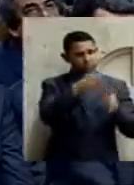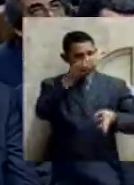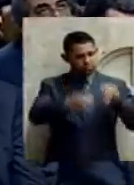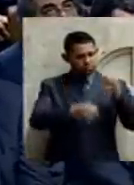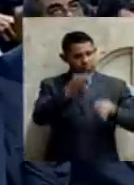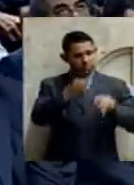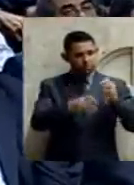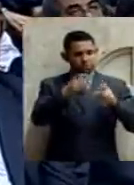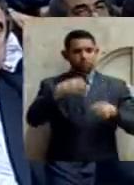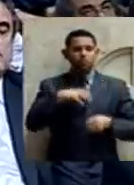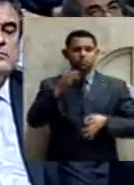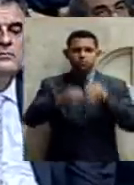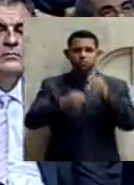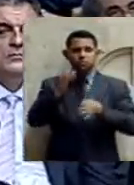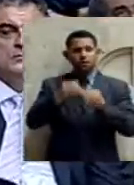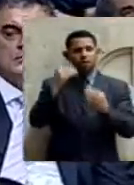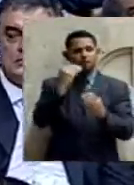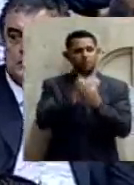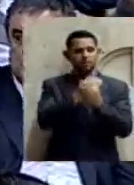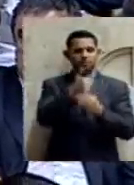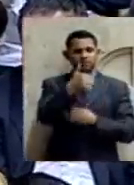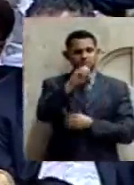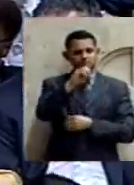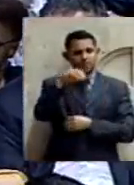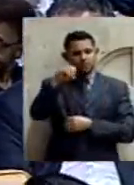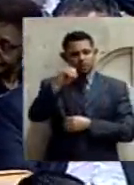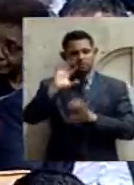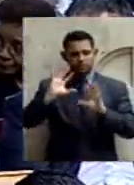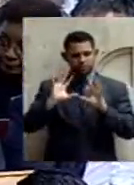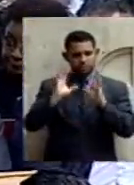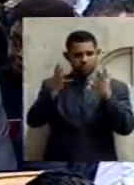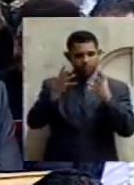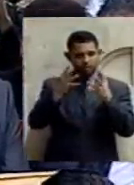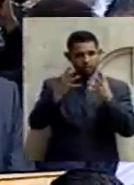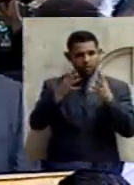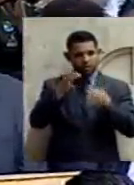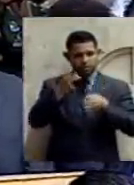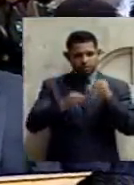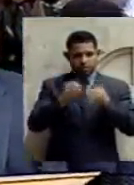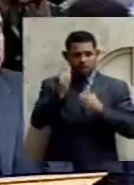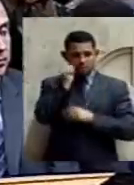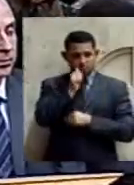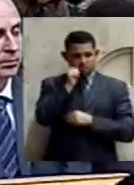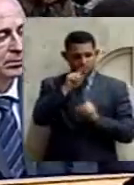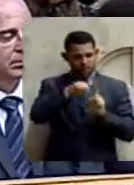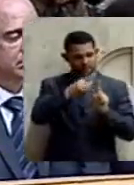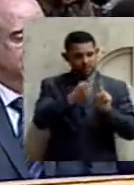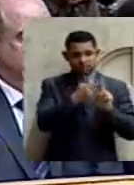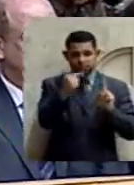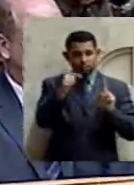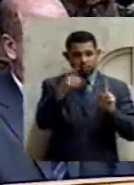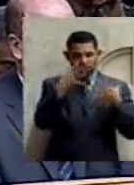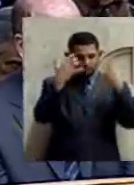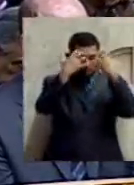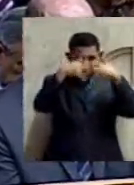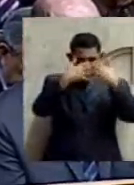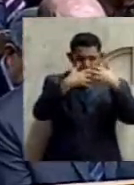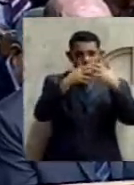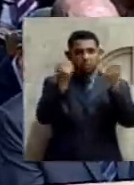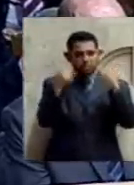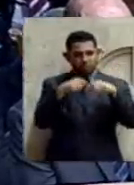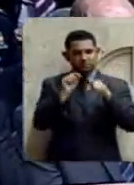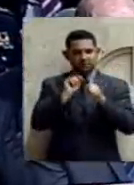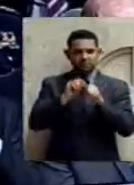DPF 54, na qual se consagrou essa faculdade às mulheres gestantes de fetos anencéfalos em nome